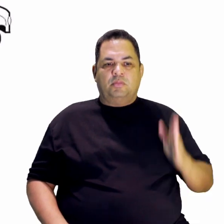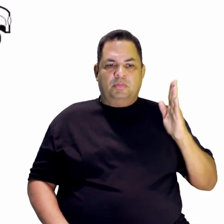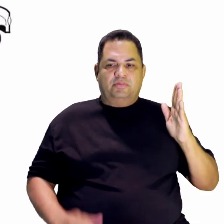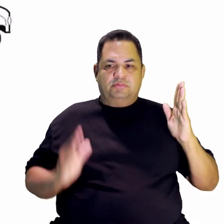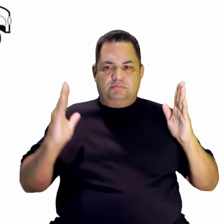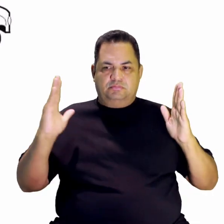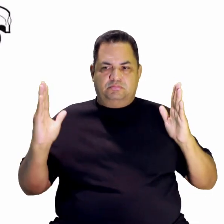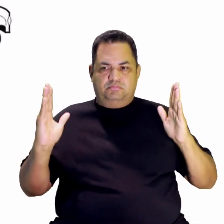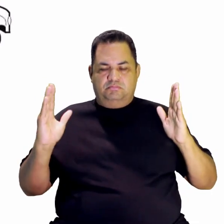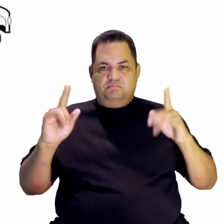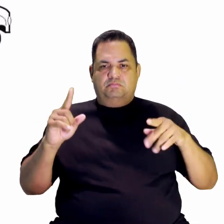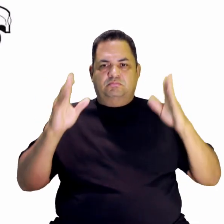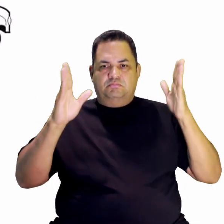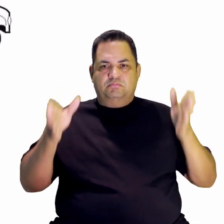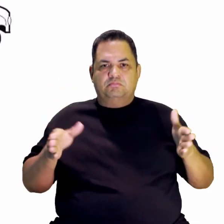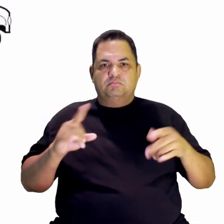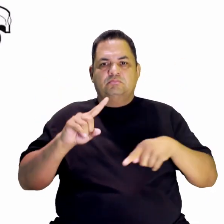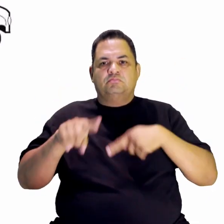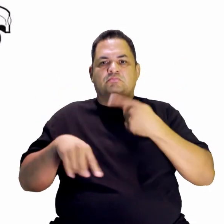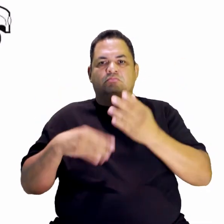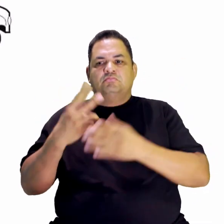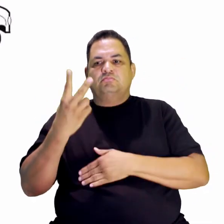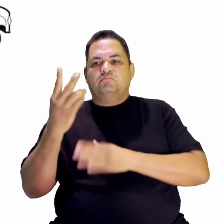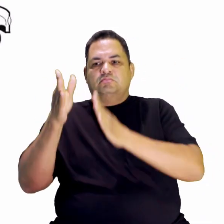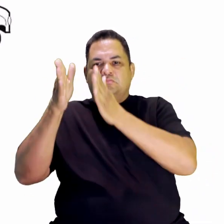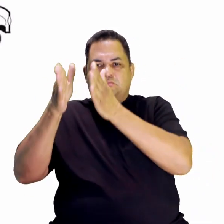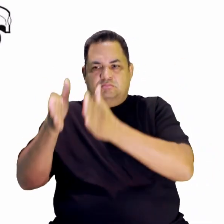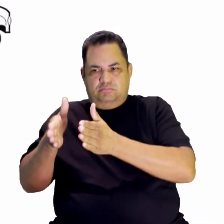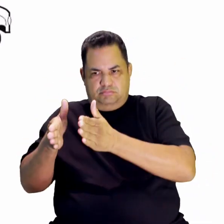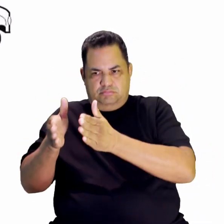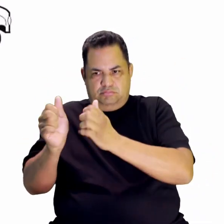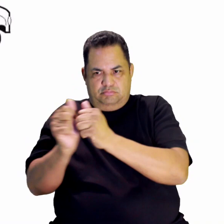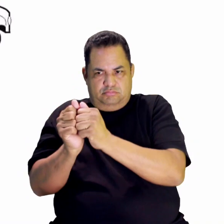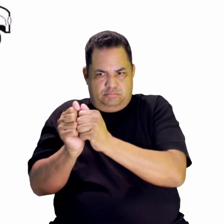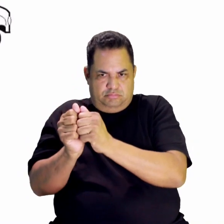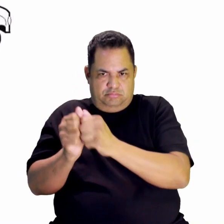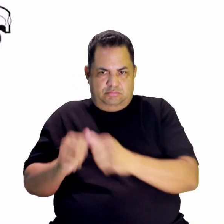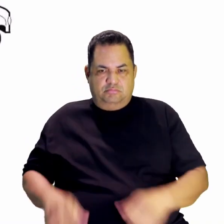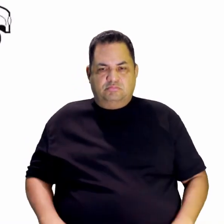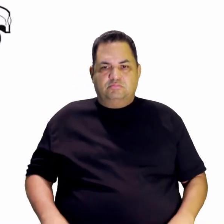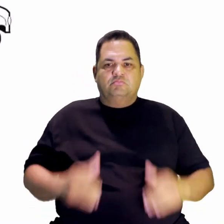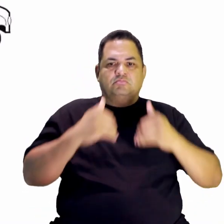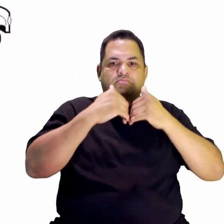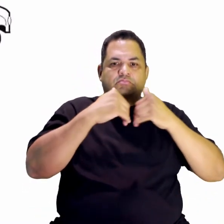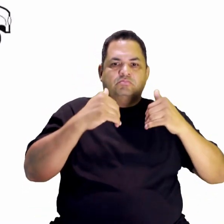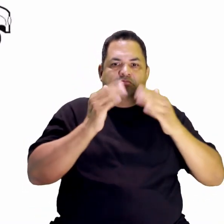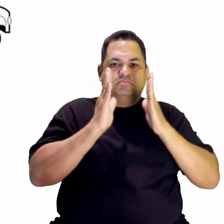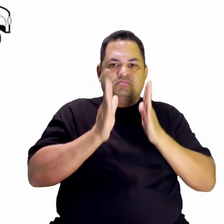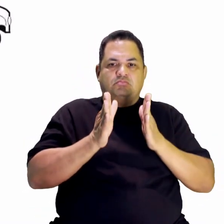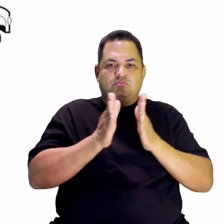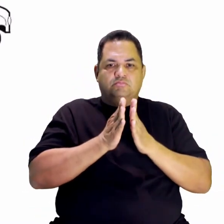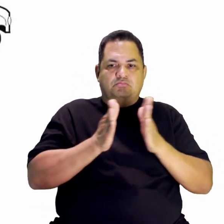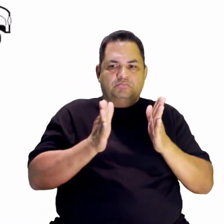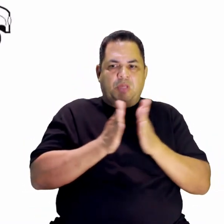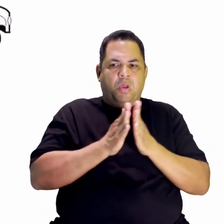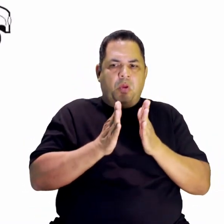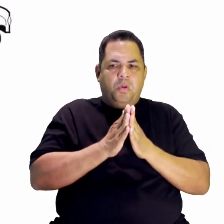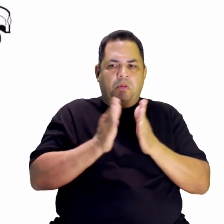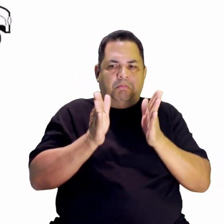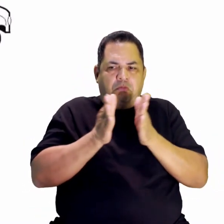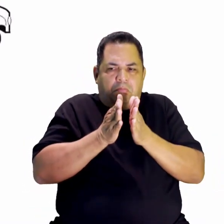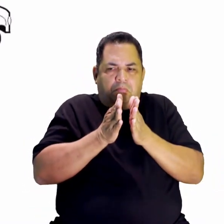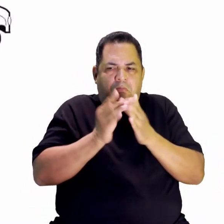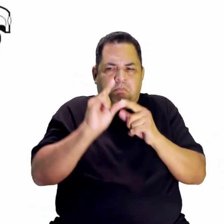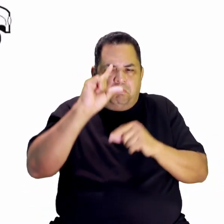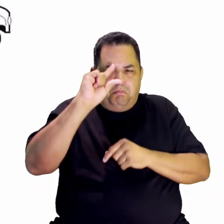lá na frente. Depois que ele parar, as duas vão ficar na frente juntas. Ou as duas vão só encostar um pouquinho,